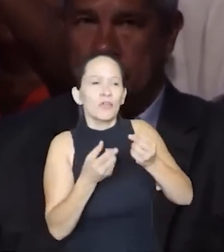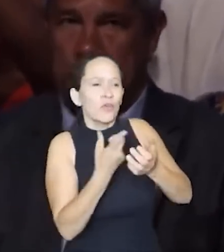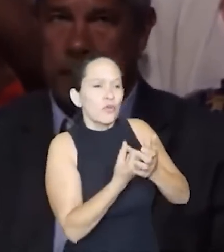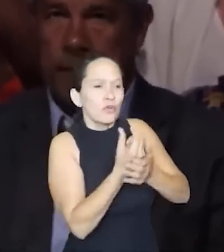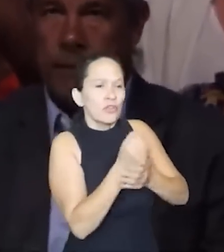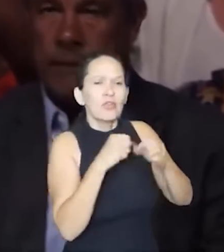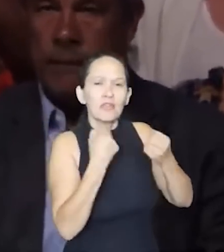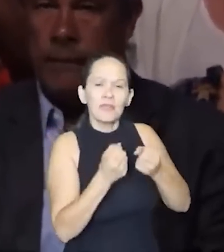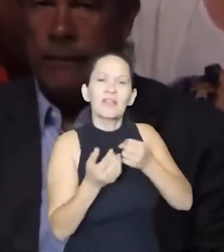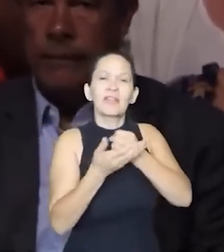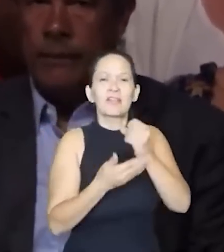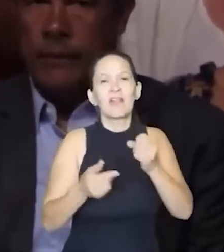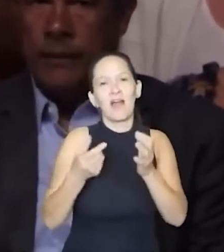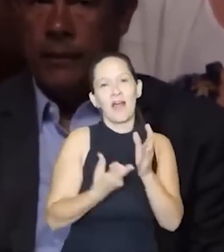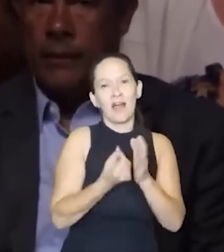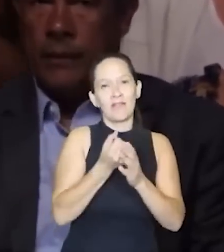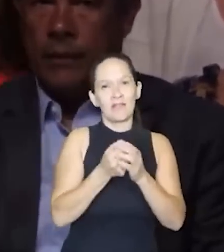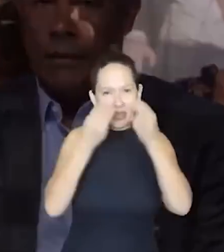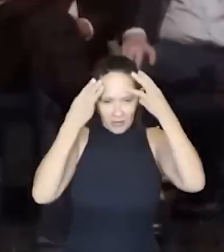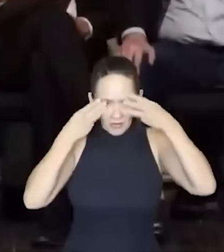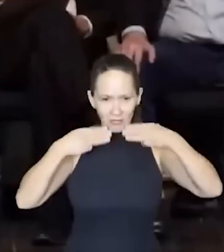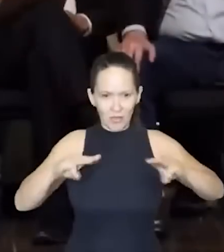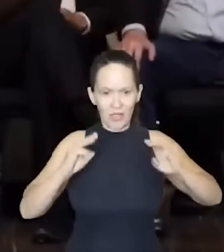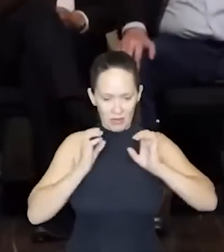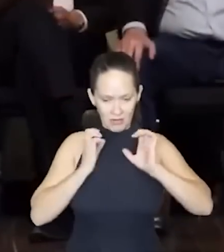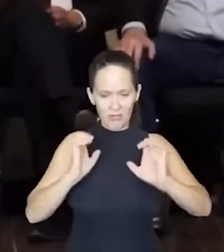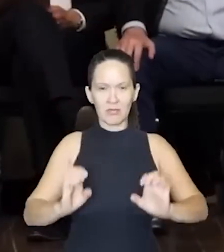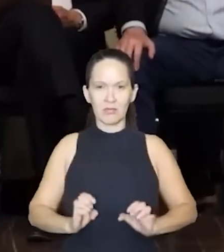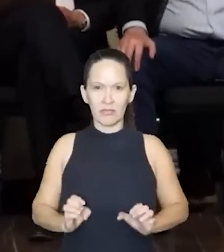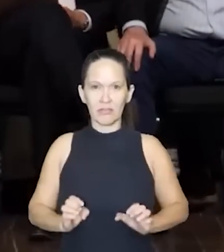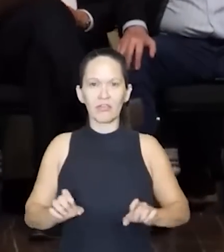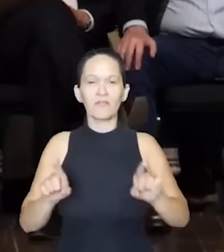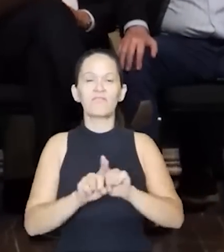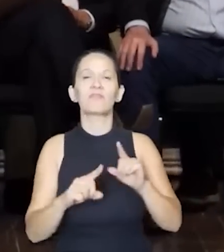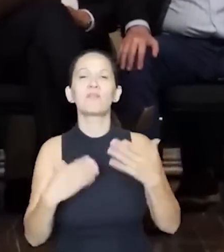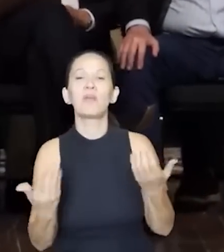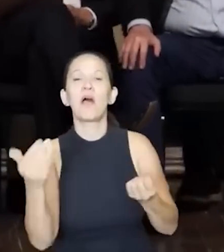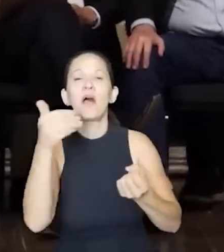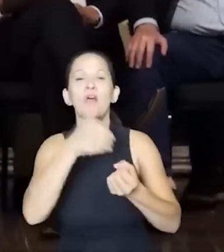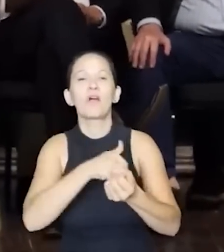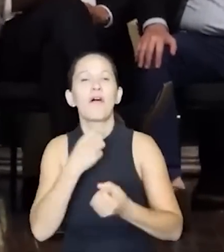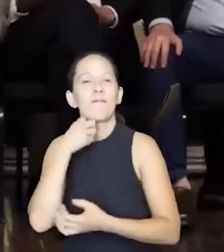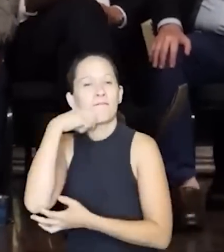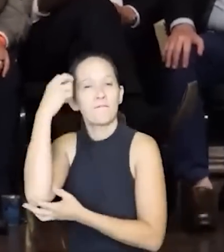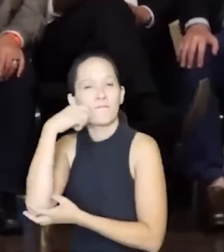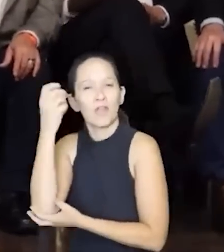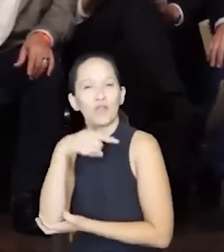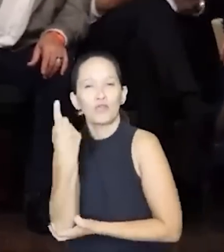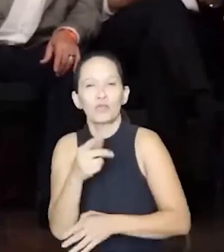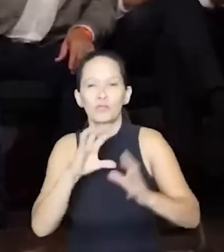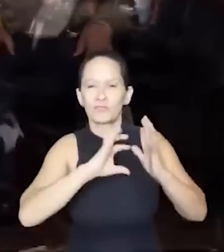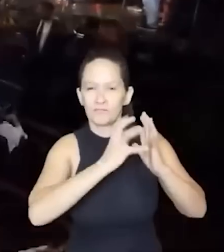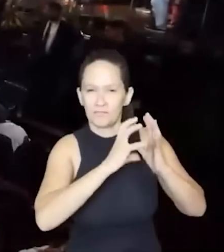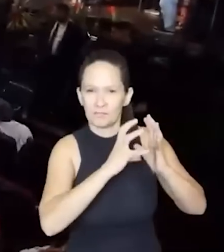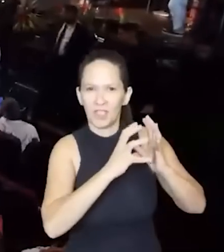fundo da moral, da ética e o fundo da vergonha do nosso Partido dos